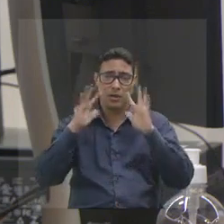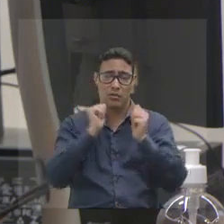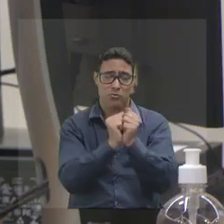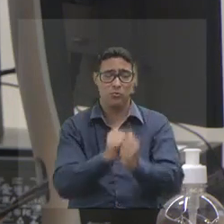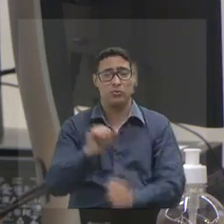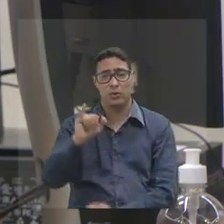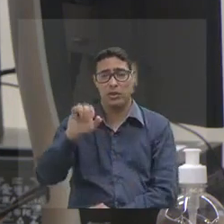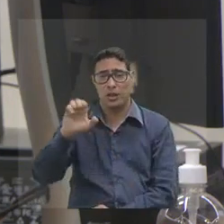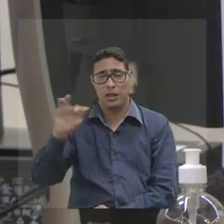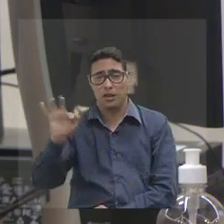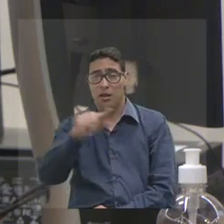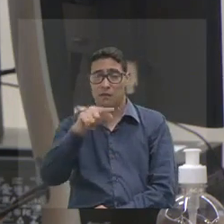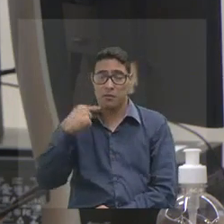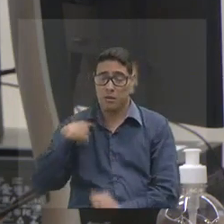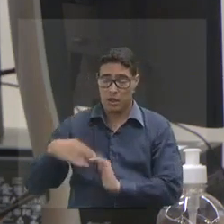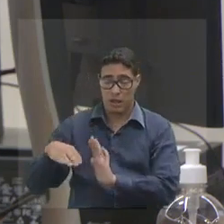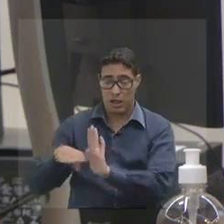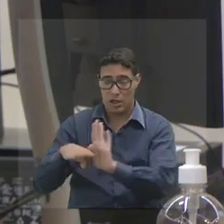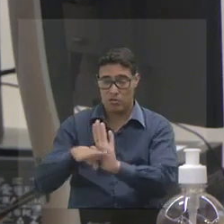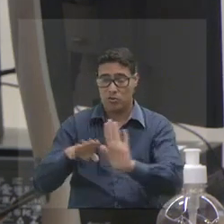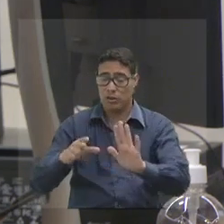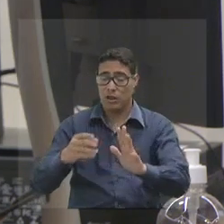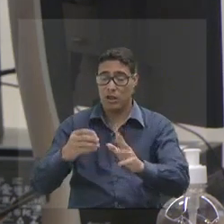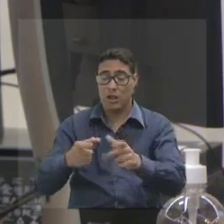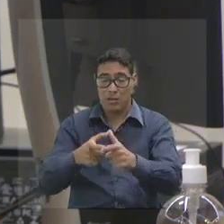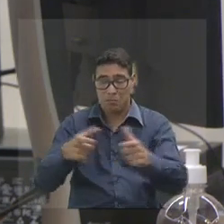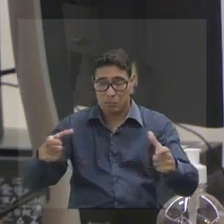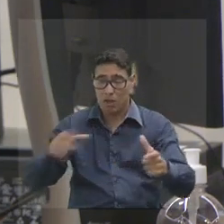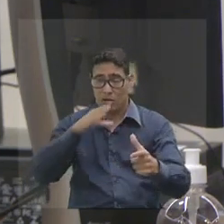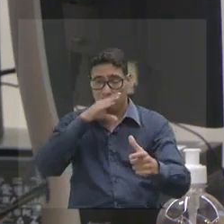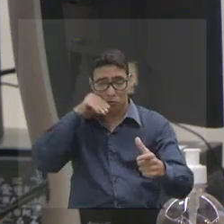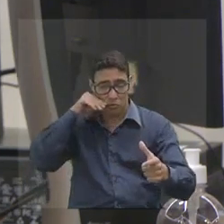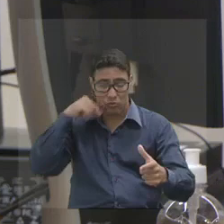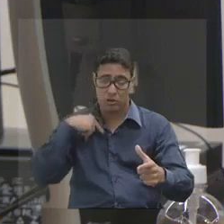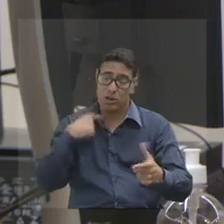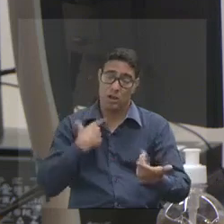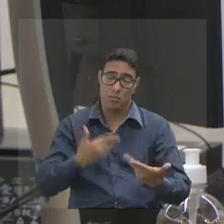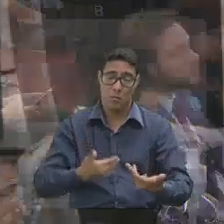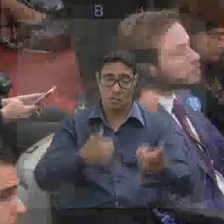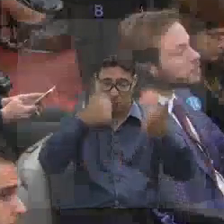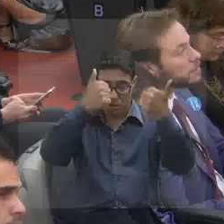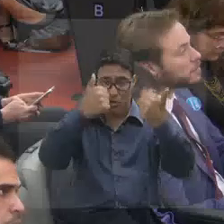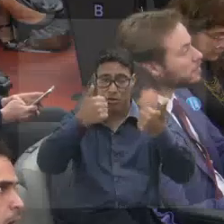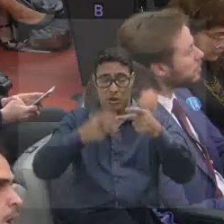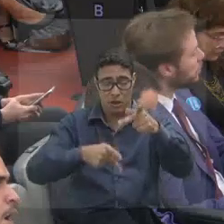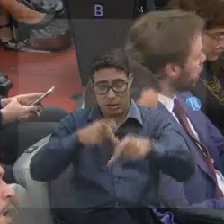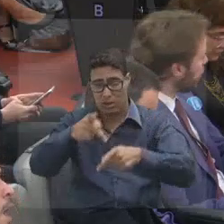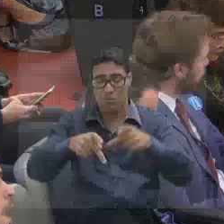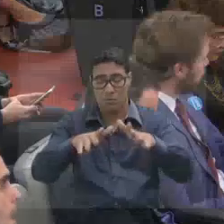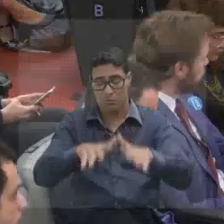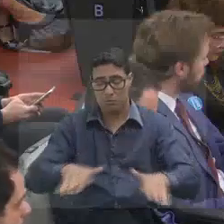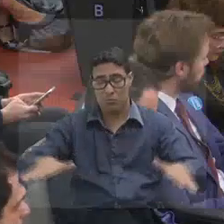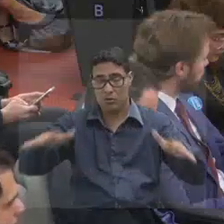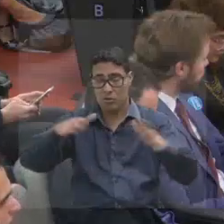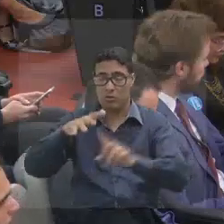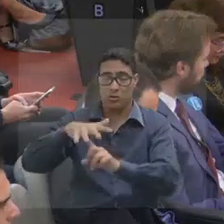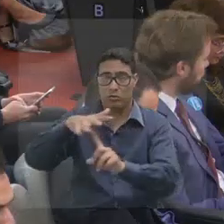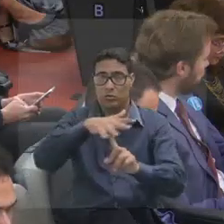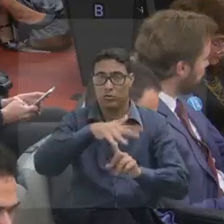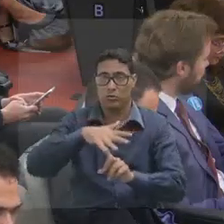aí uma estrutura para ampliar o nome do servidores para atender melhor essa população no parque nos parques que inclusive alguns